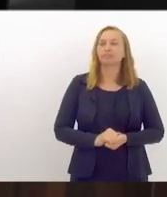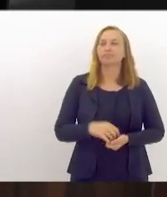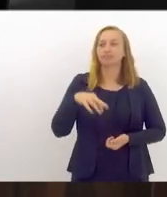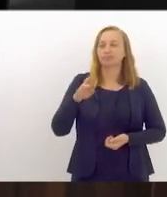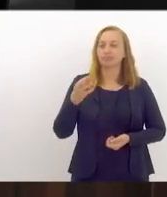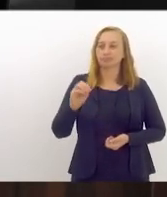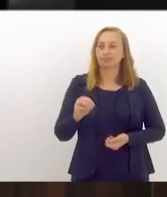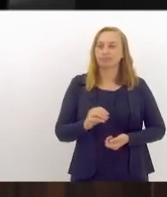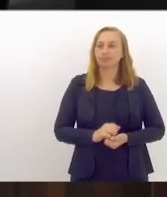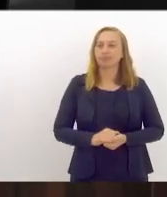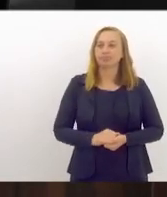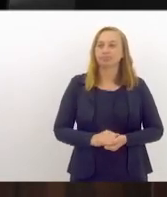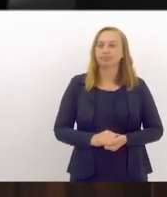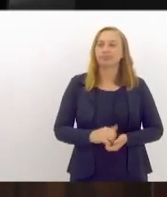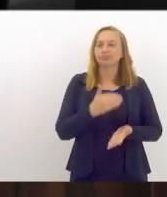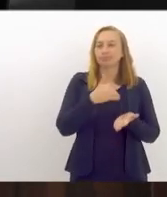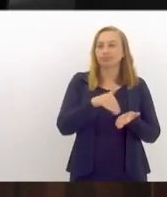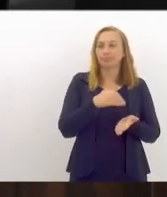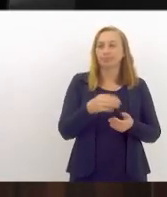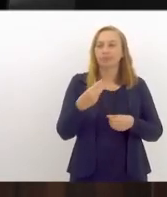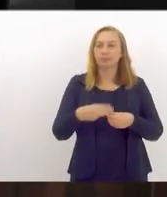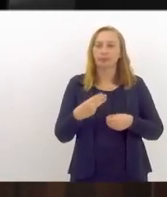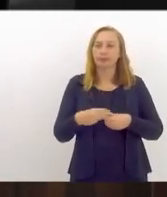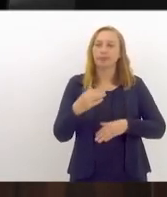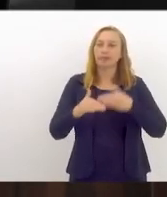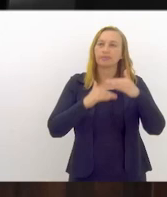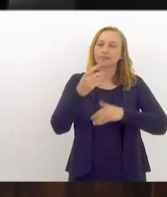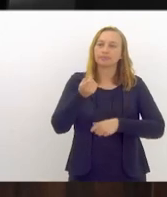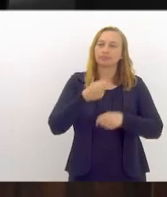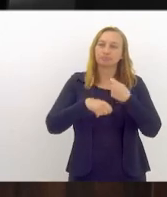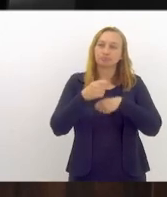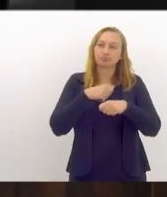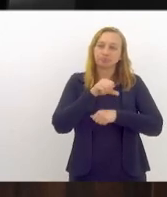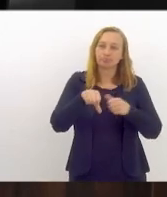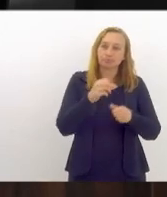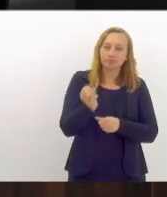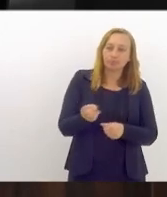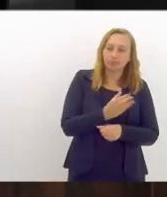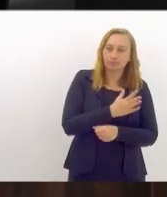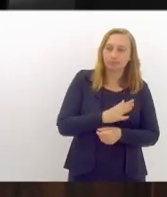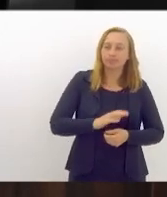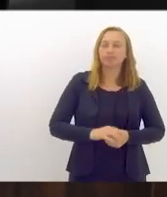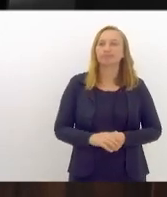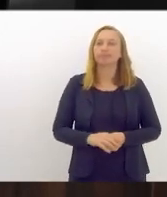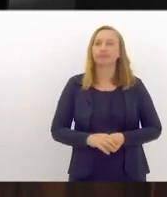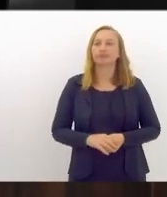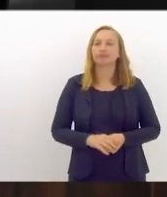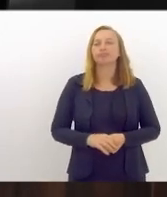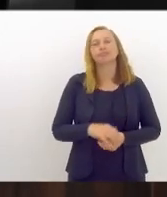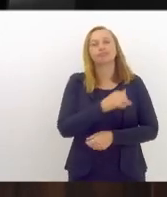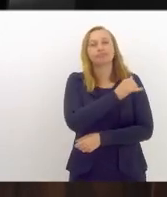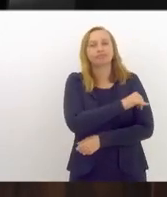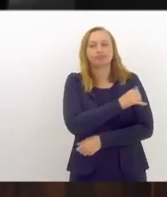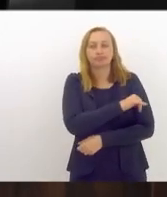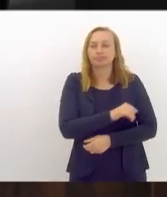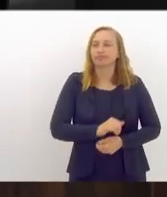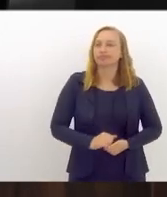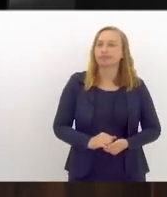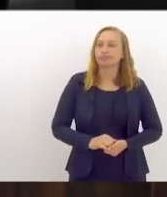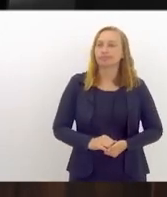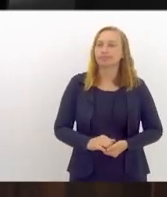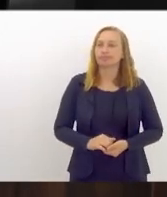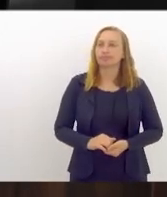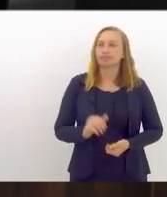ceperjiano Secretaria Municipal desenvolvimento econômico inovação e simplificação do Rio de Janeiro o Anderson